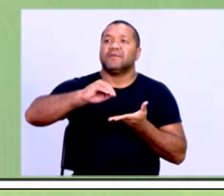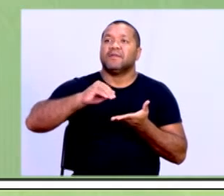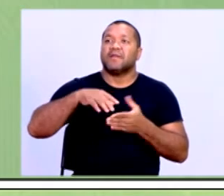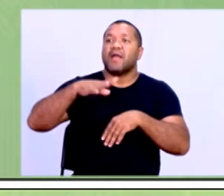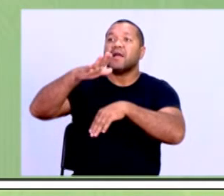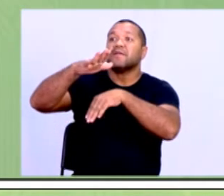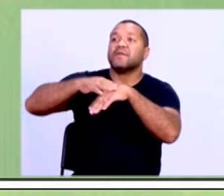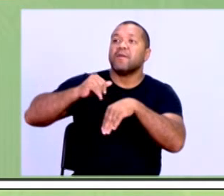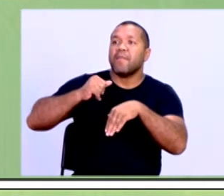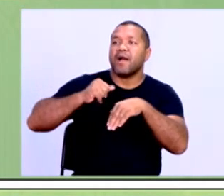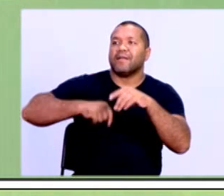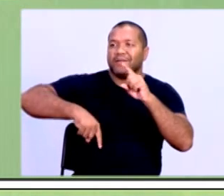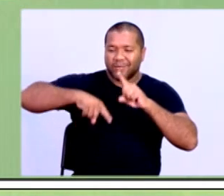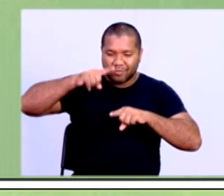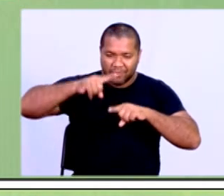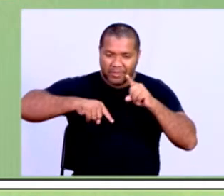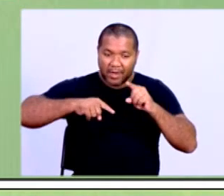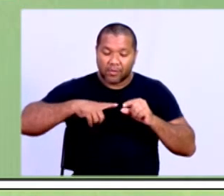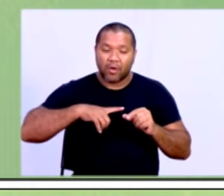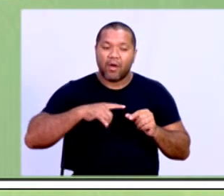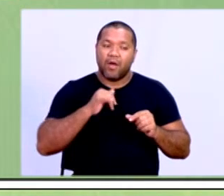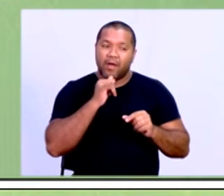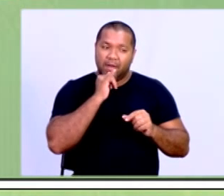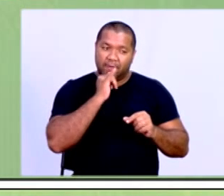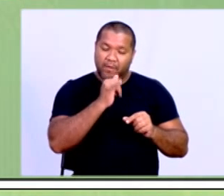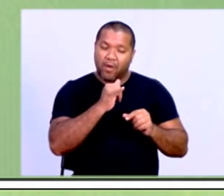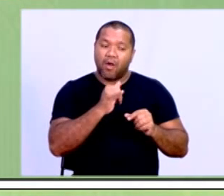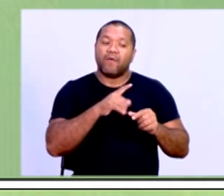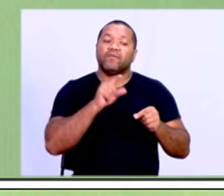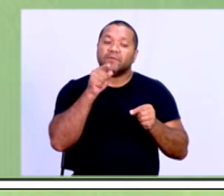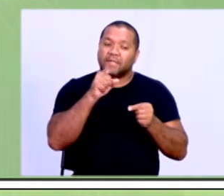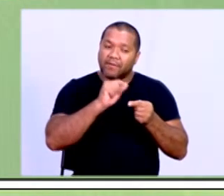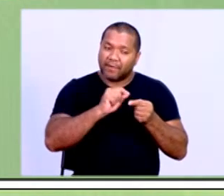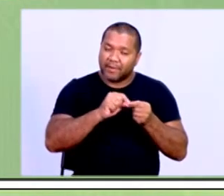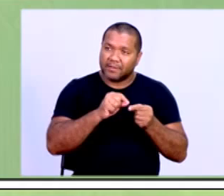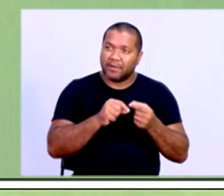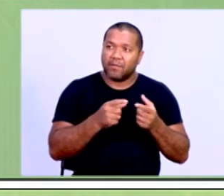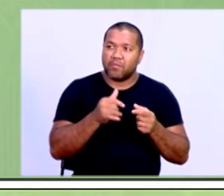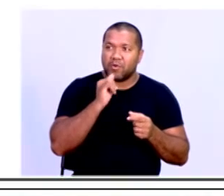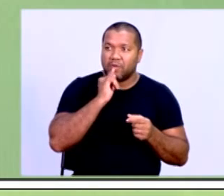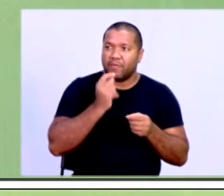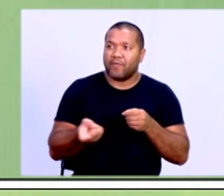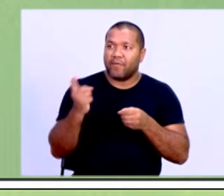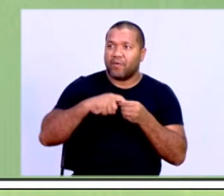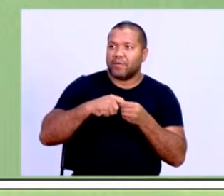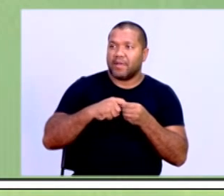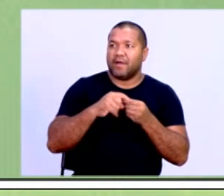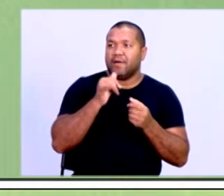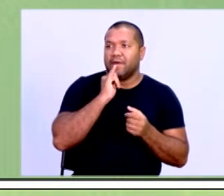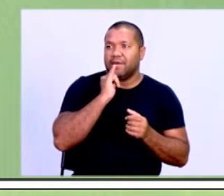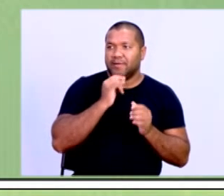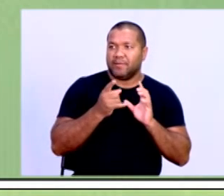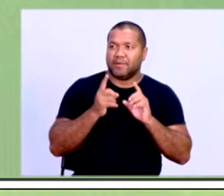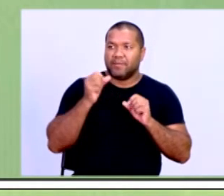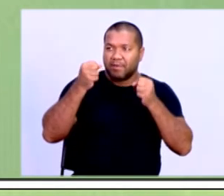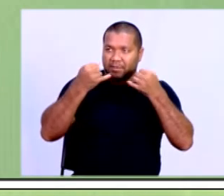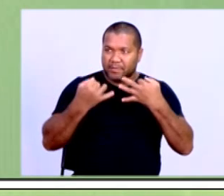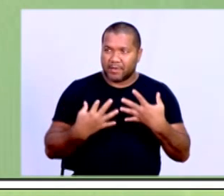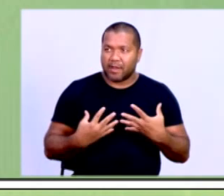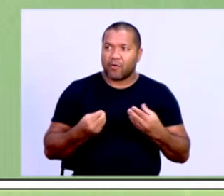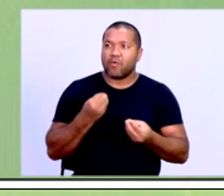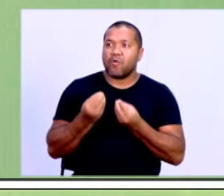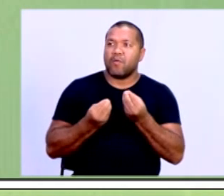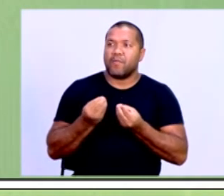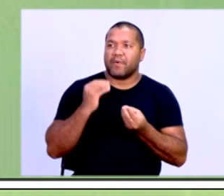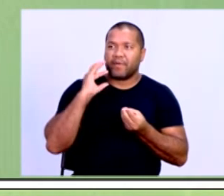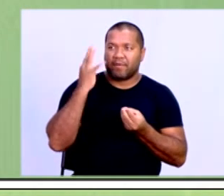métodos, ativando o comportamento descrito por sua classe. Então, eu vou voltar aqui ao nosso slide para explicar